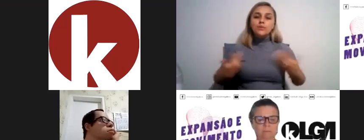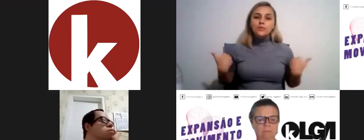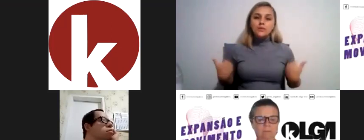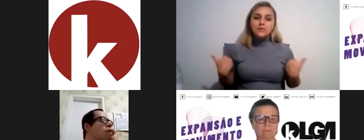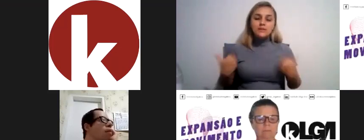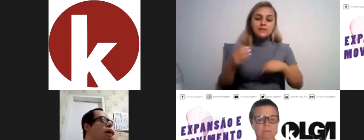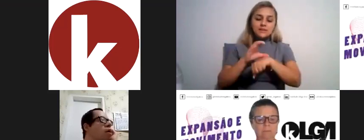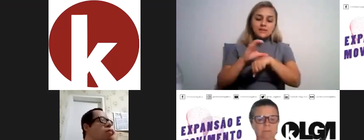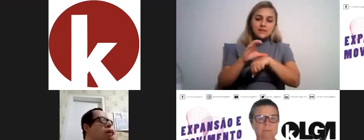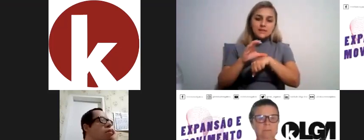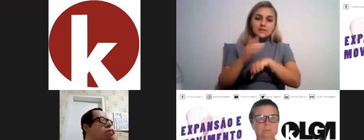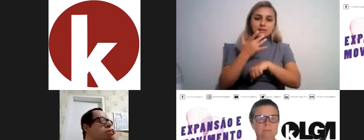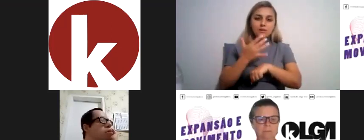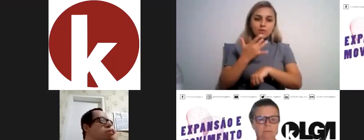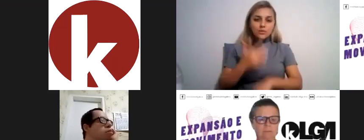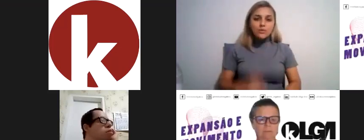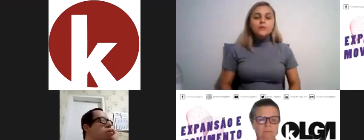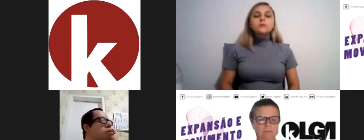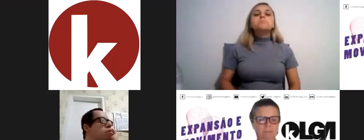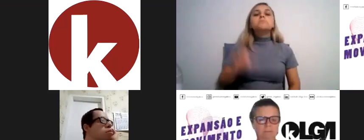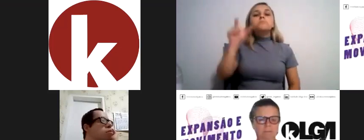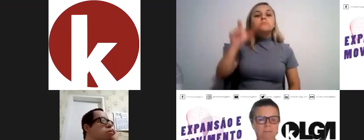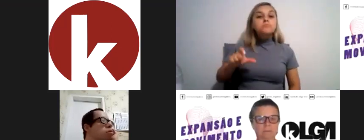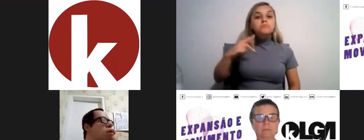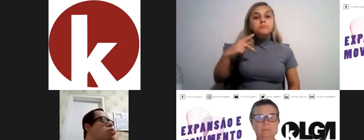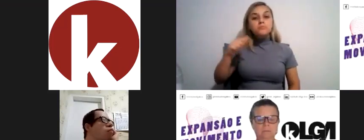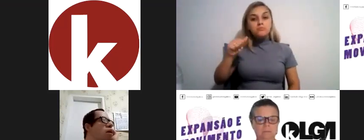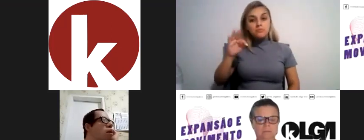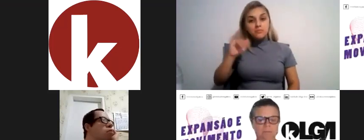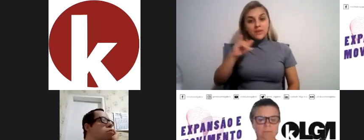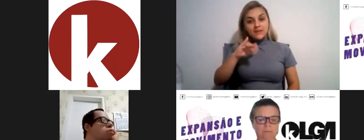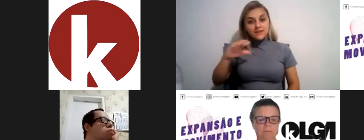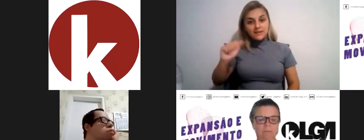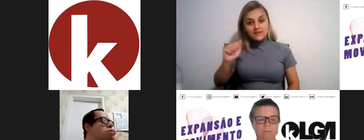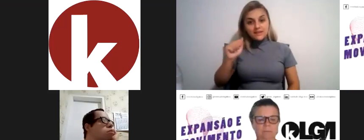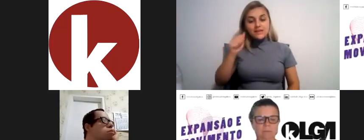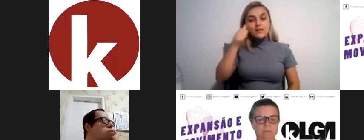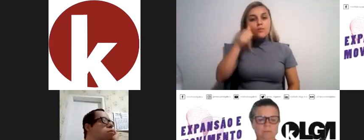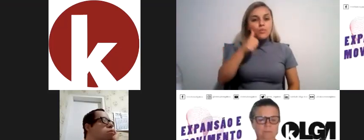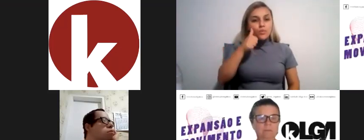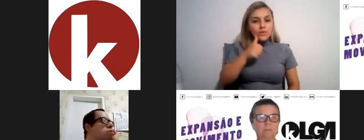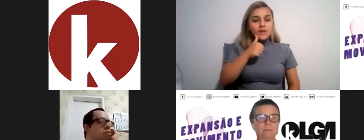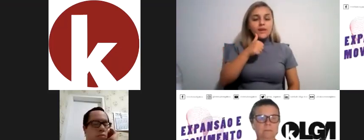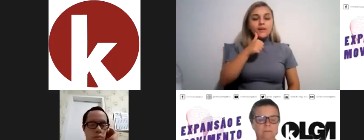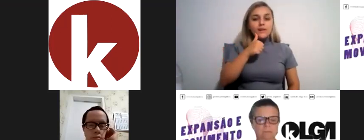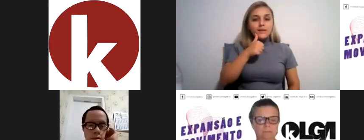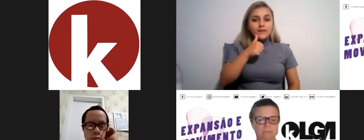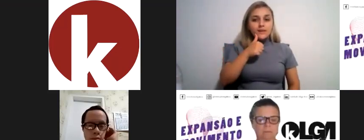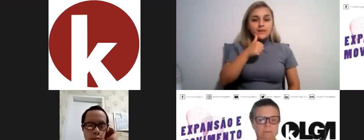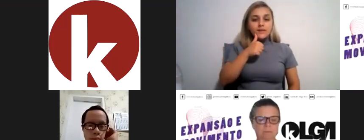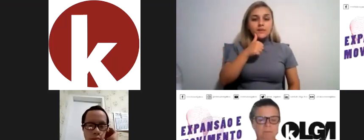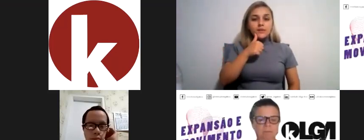cinza. A Patrícia, do Instituto Olga Cos, também é uma mulher de cabelos